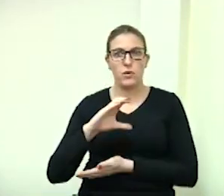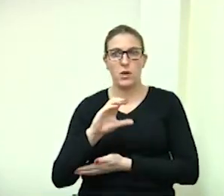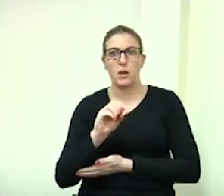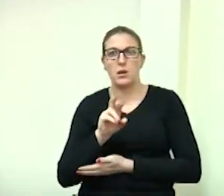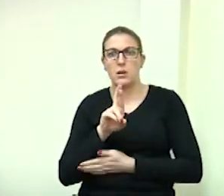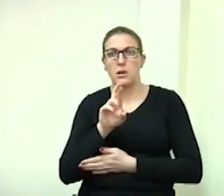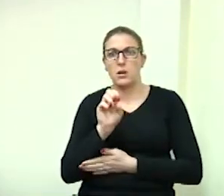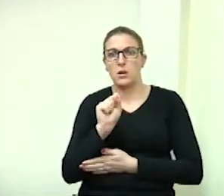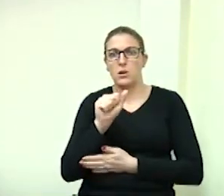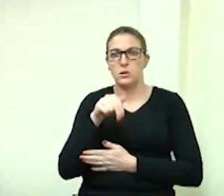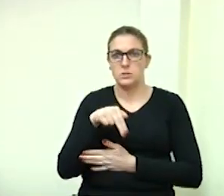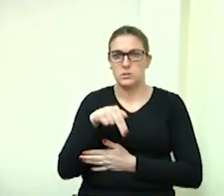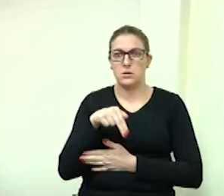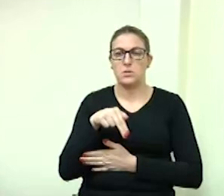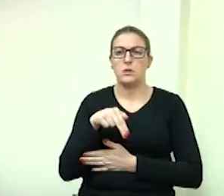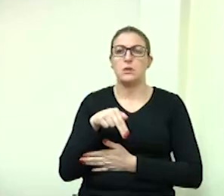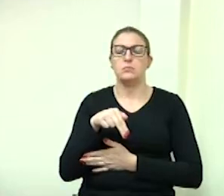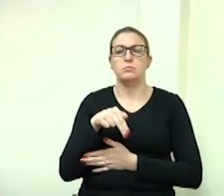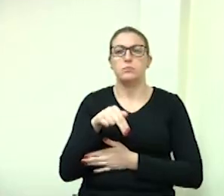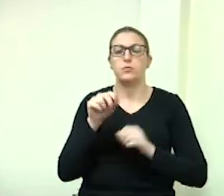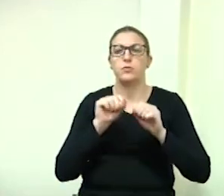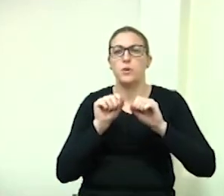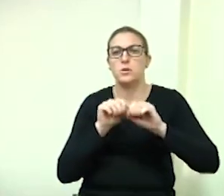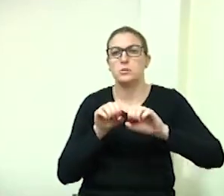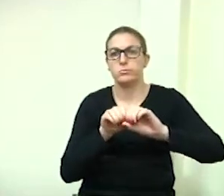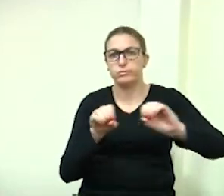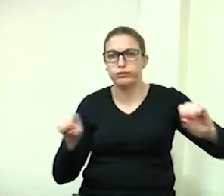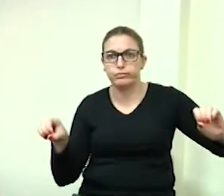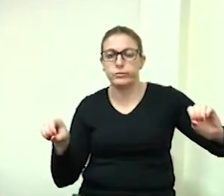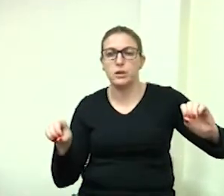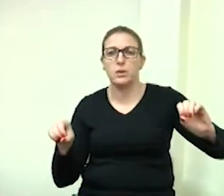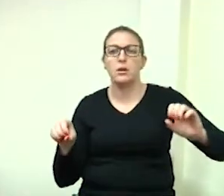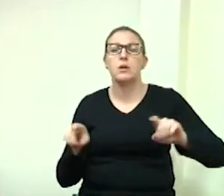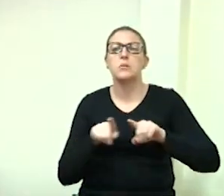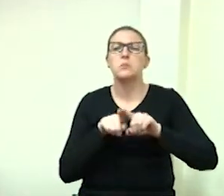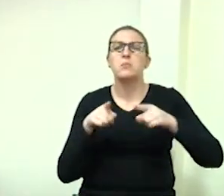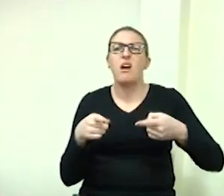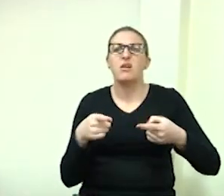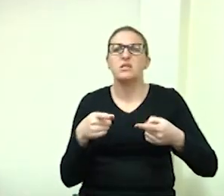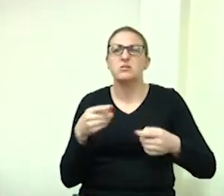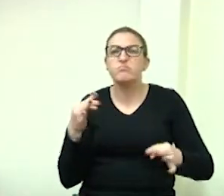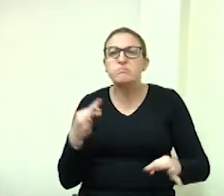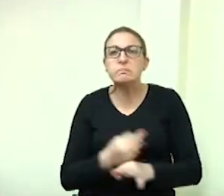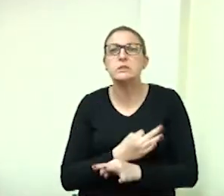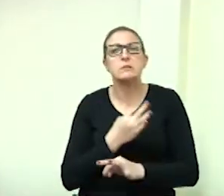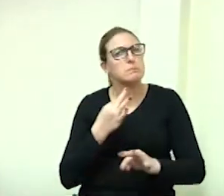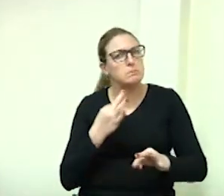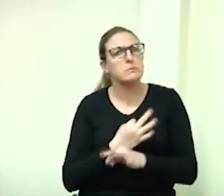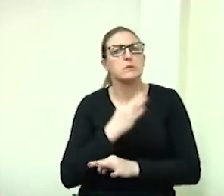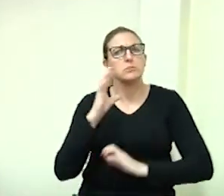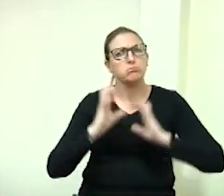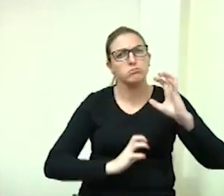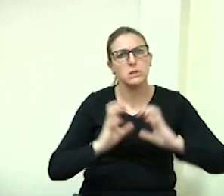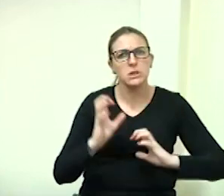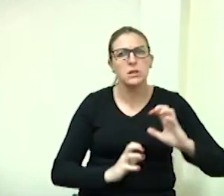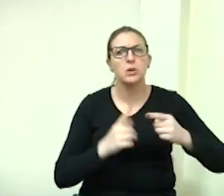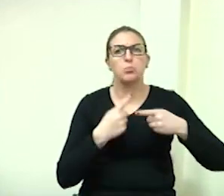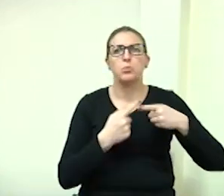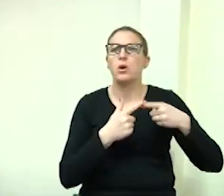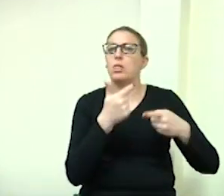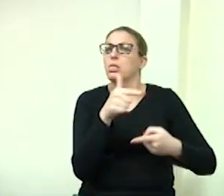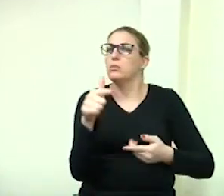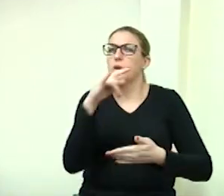ela fica teimando porque não tem um contrato e na teima dela as empresas ficam sofrendo